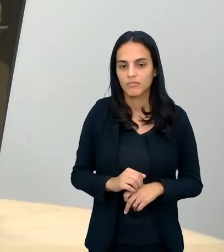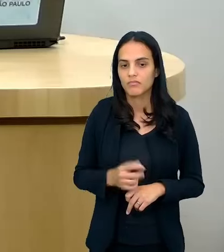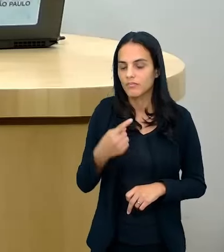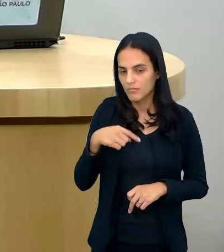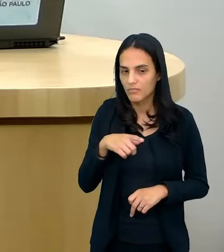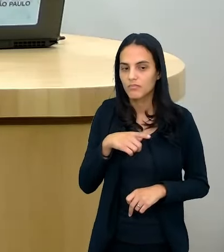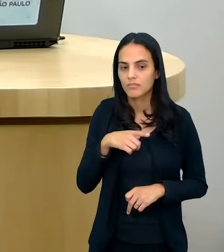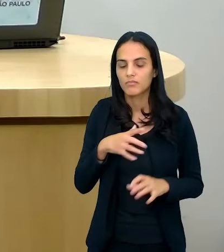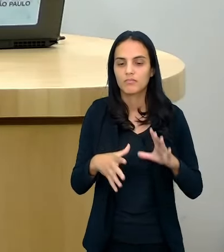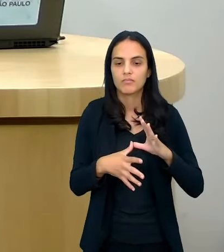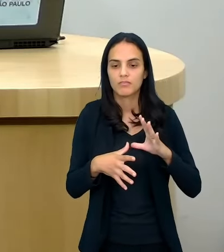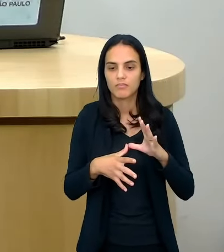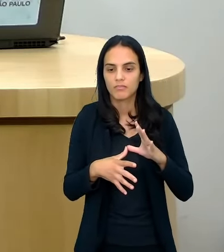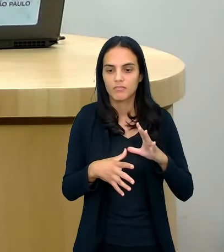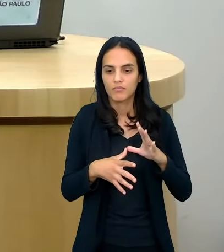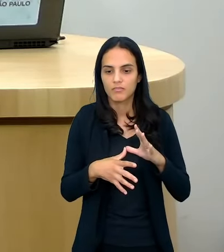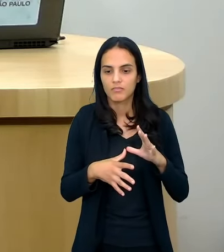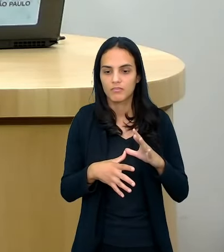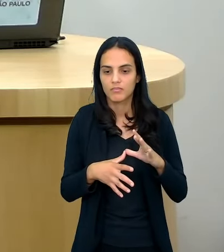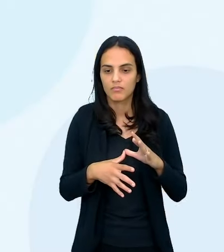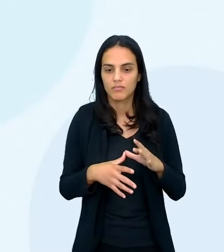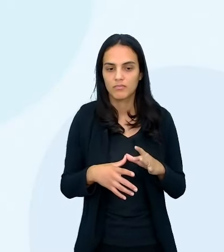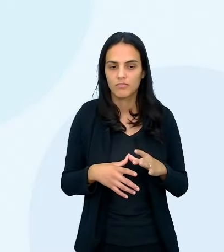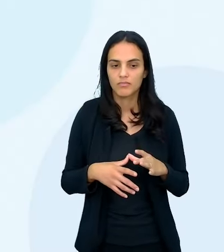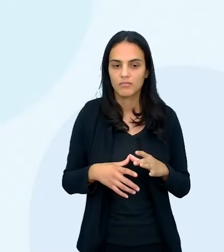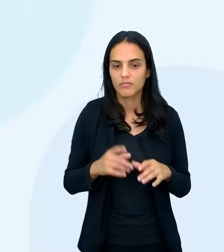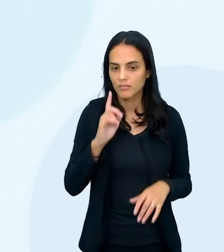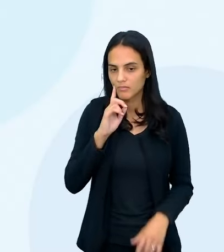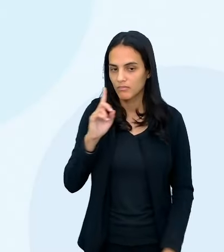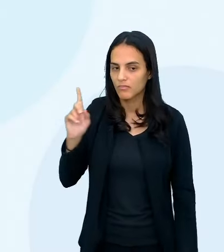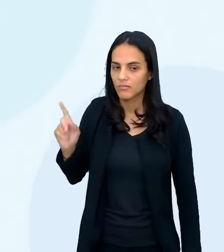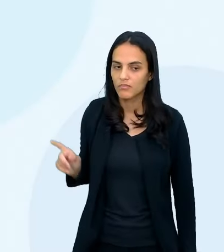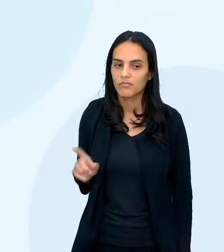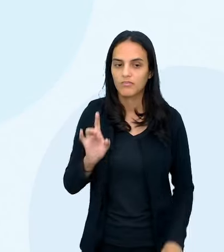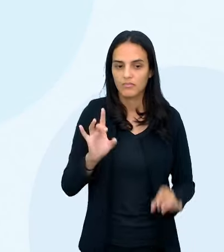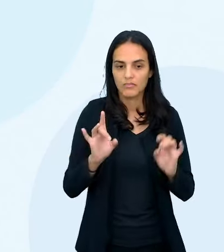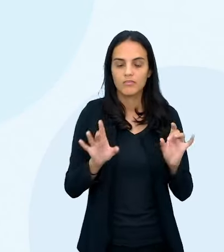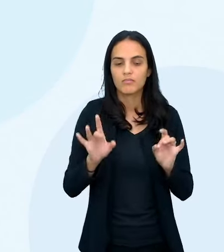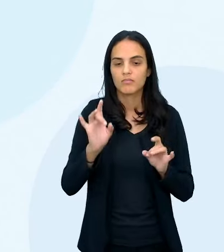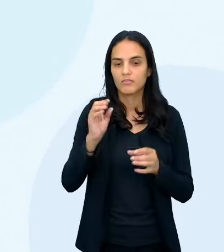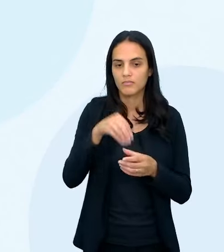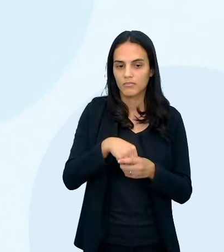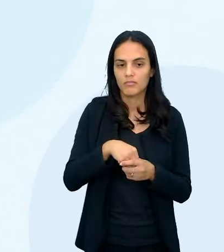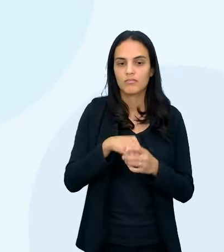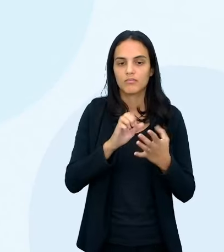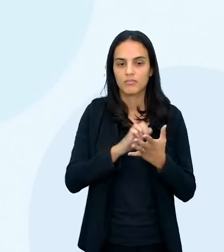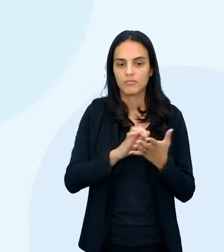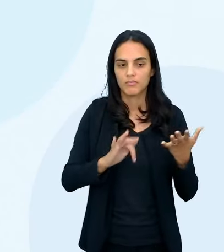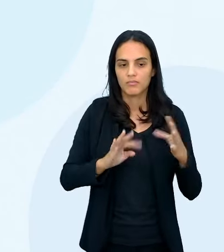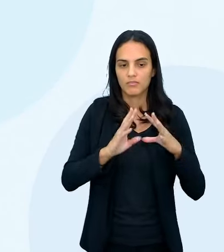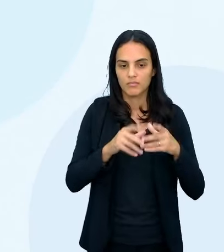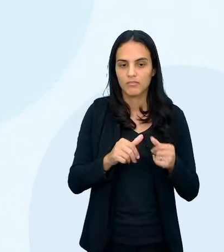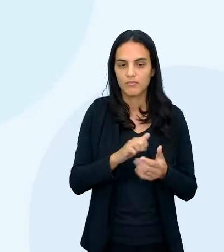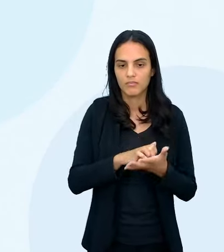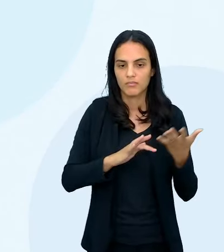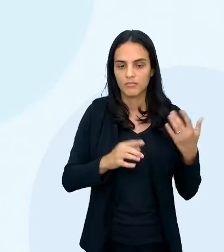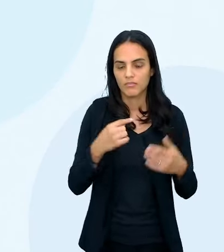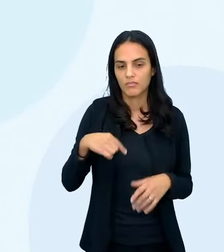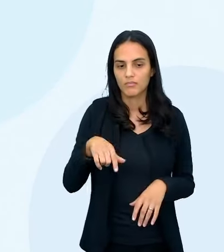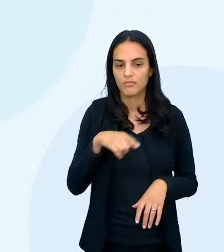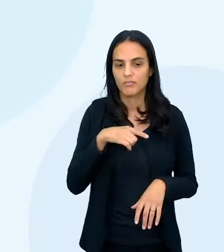tem ali no mapa, né, os box, né, então, dentro de cada atividade, né, todas as atividades ali, a gente